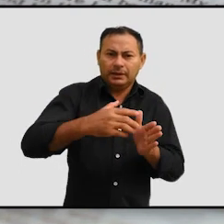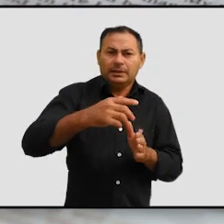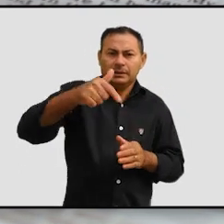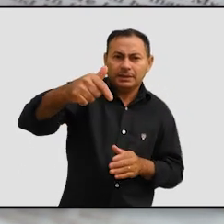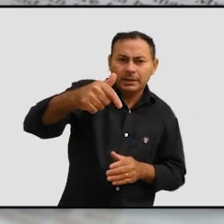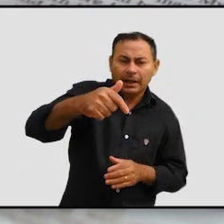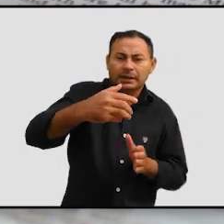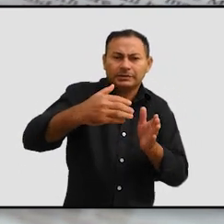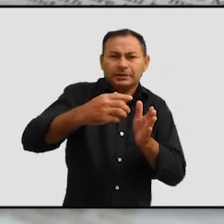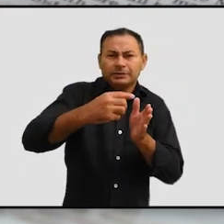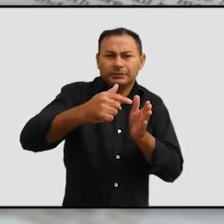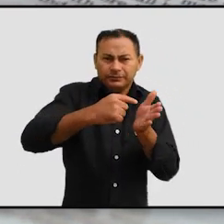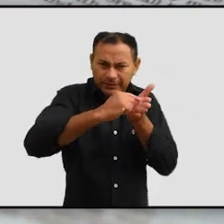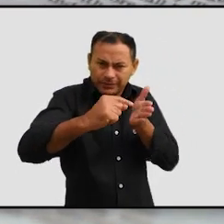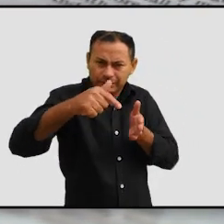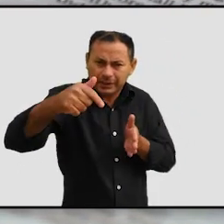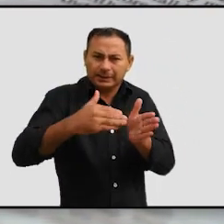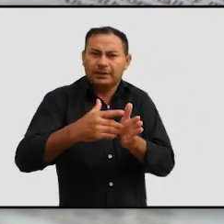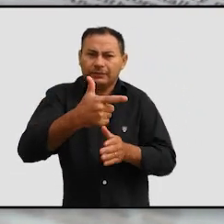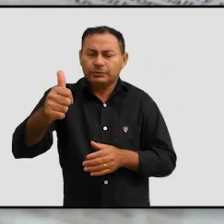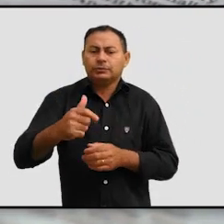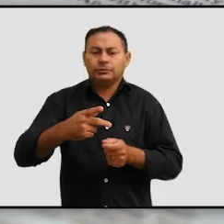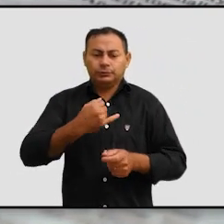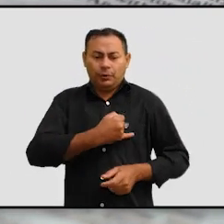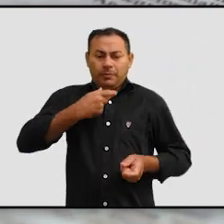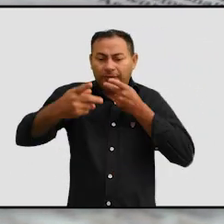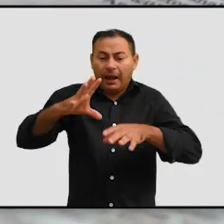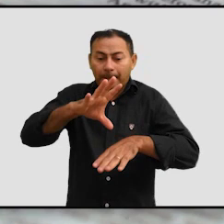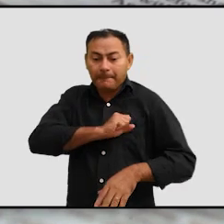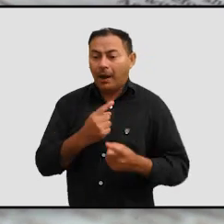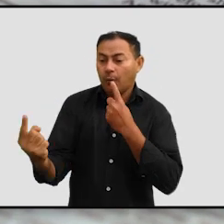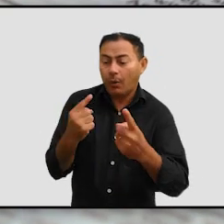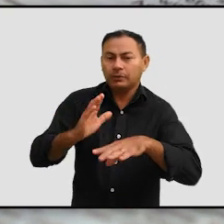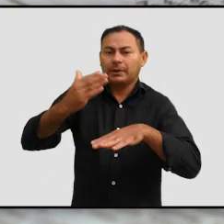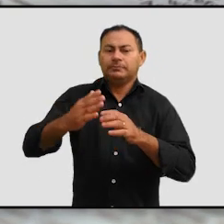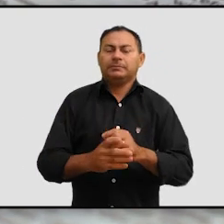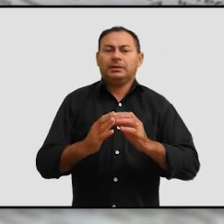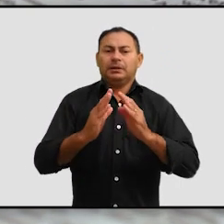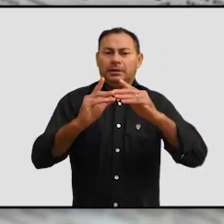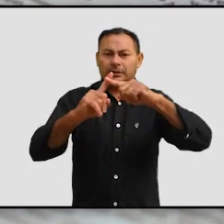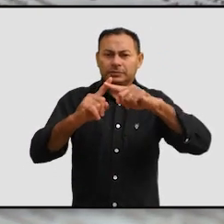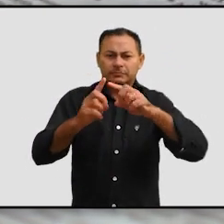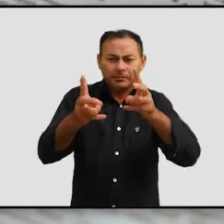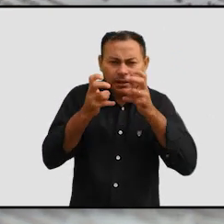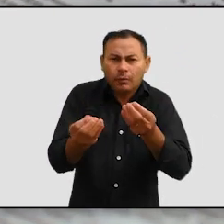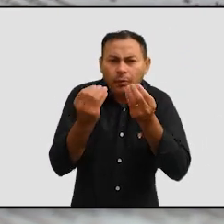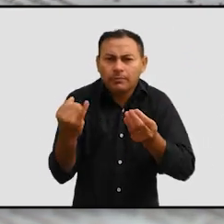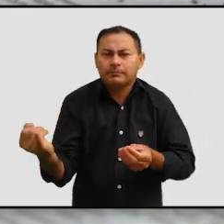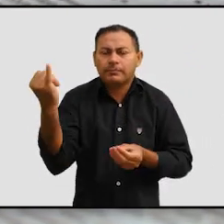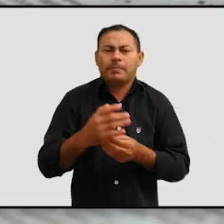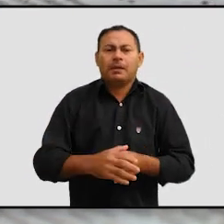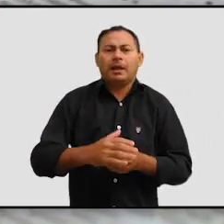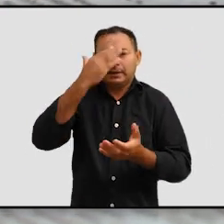21, João nos exorta a amarmos uns aos outros. Nesta exortação de João à igreja, observamos